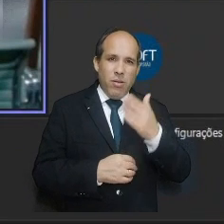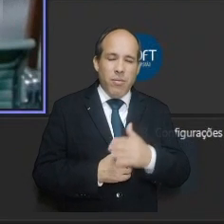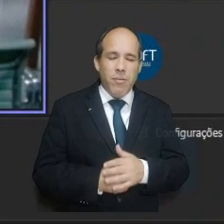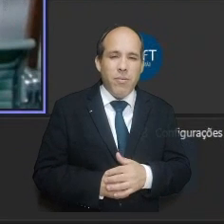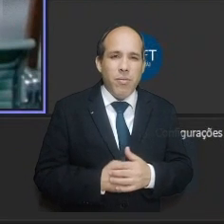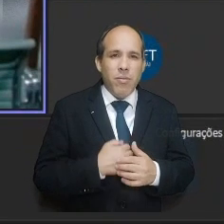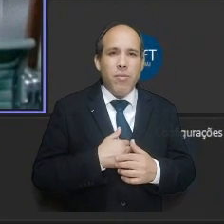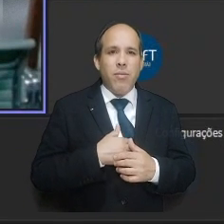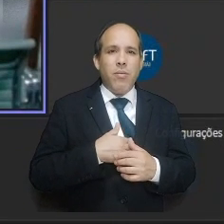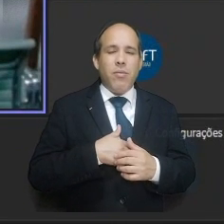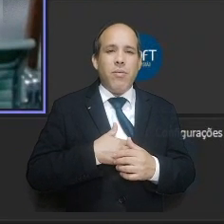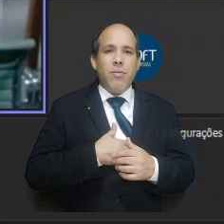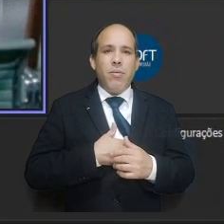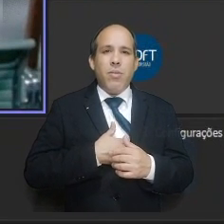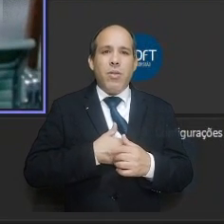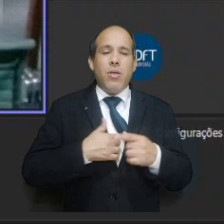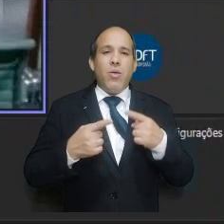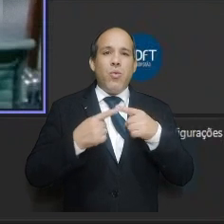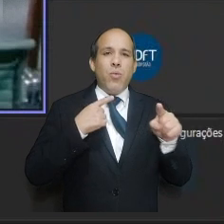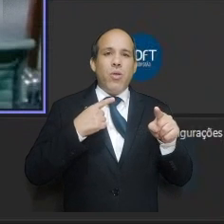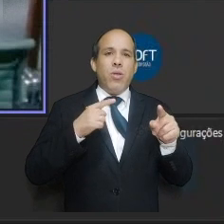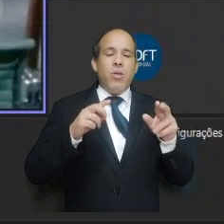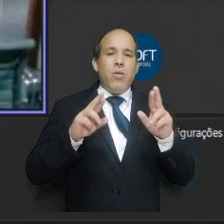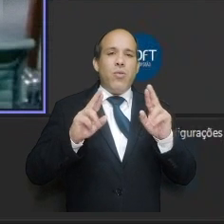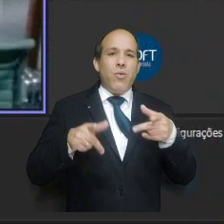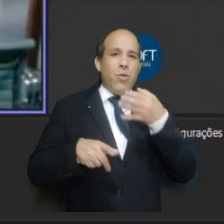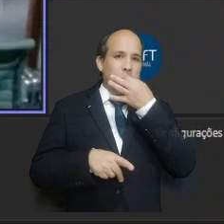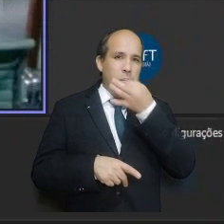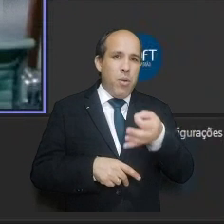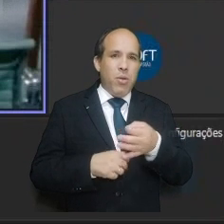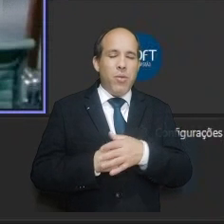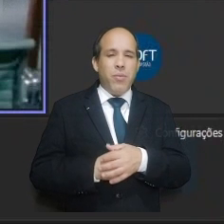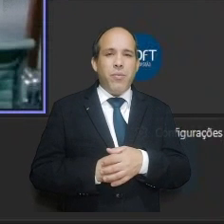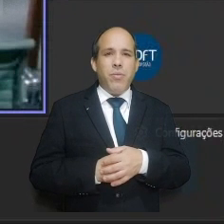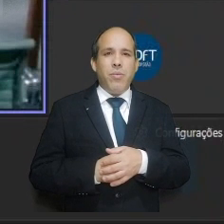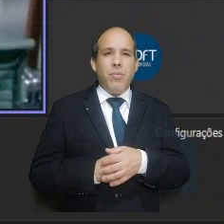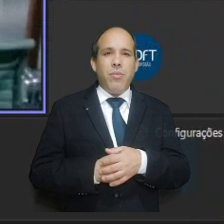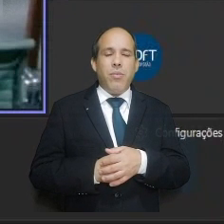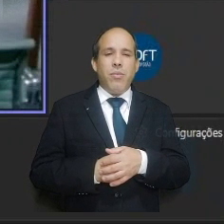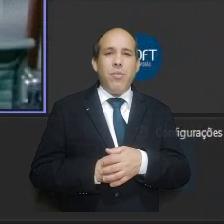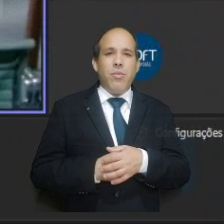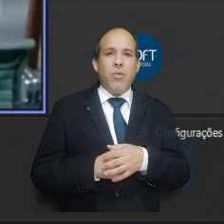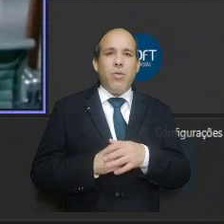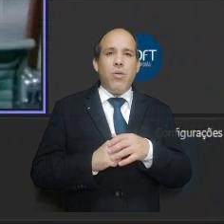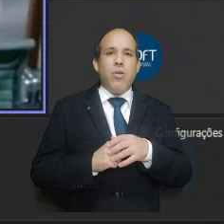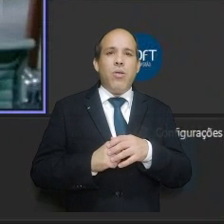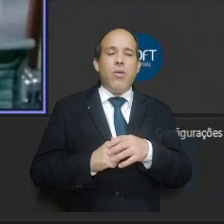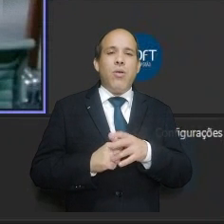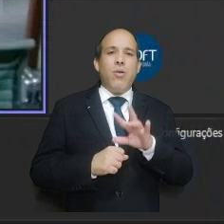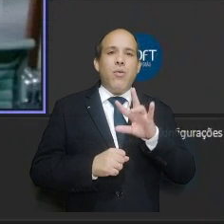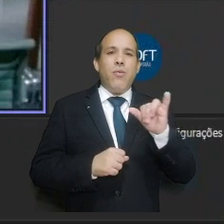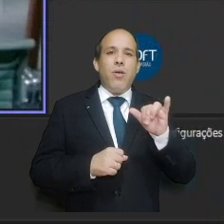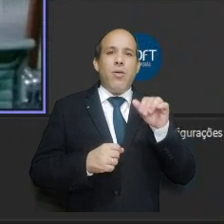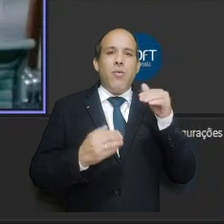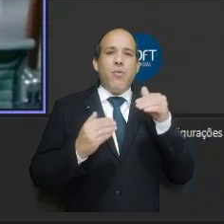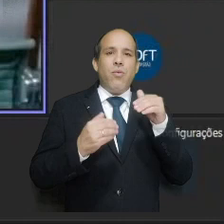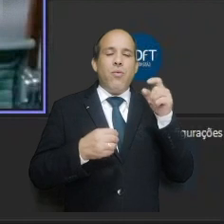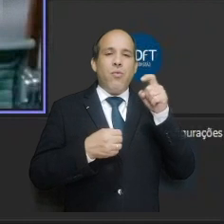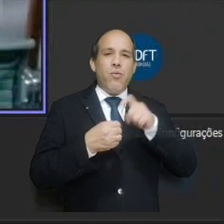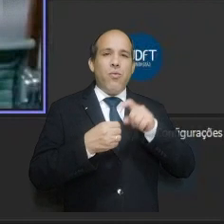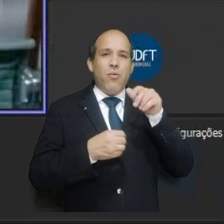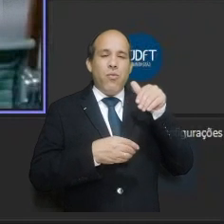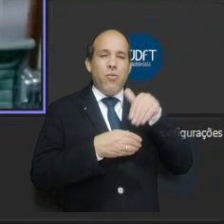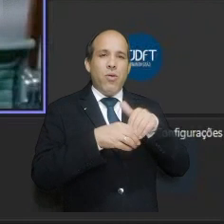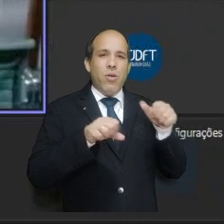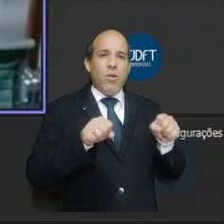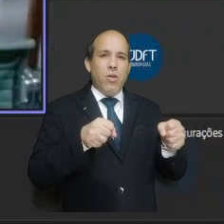o relator. Agradeço Vossa Excelência. Em face da divergência, necessidade de expansão de quórum, no termo 942, votará então